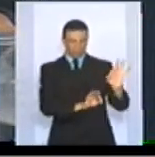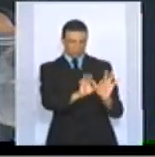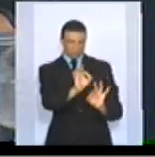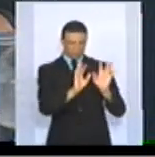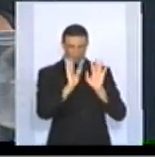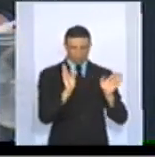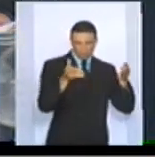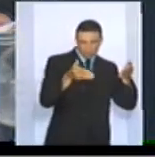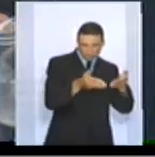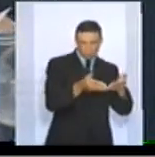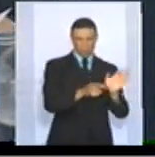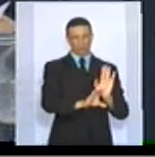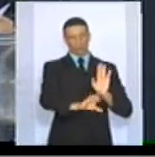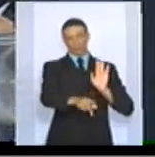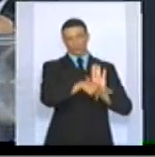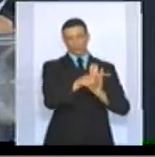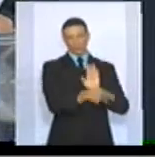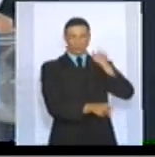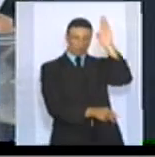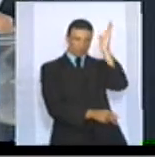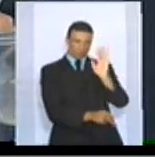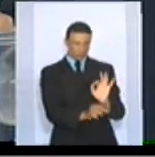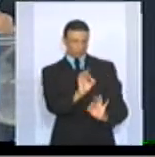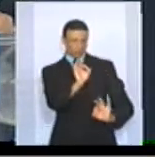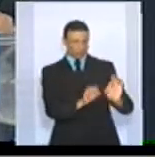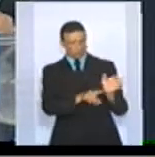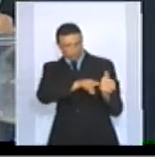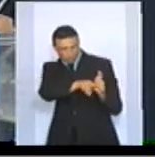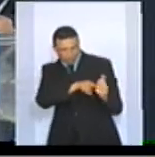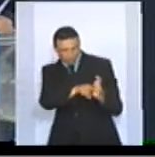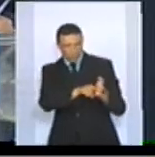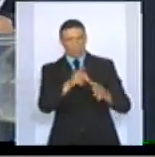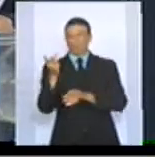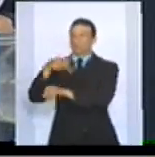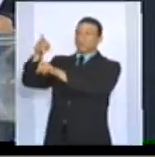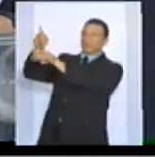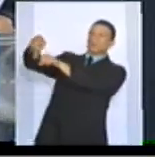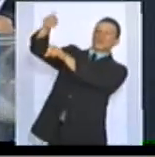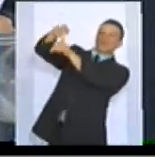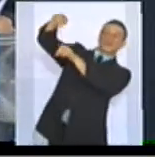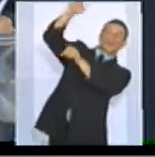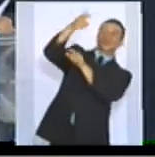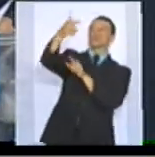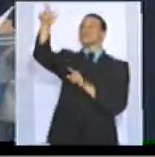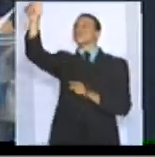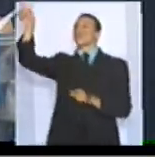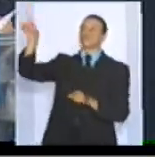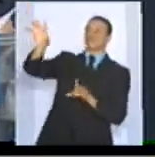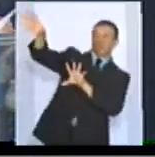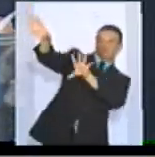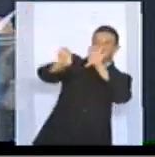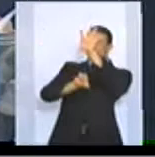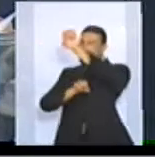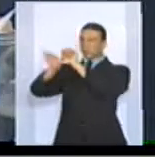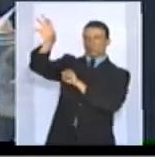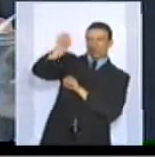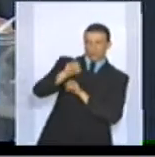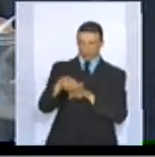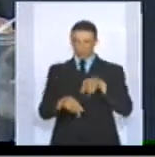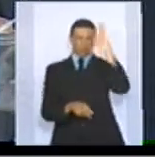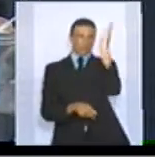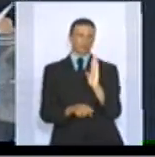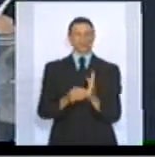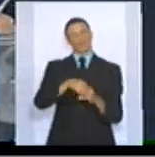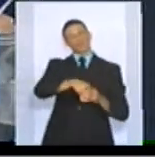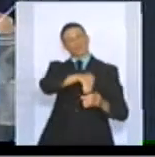para conteúdos nacionais, regulação para a limitação de conteúdos estrangeiros, como existem em diversos países no mundo, mas não é o caso brasileiro